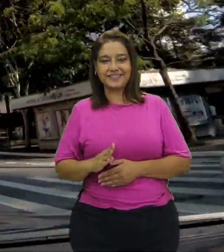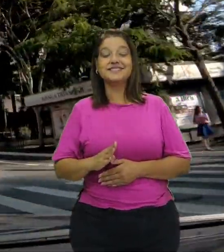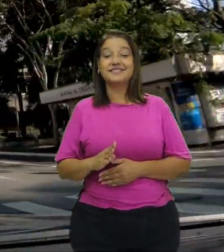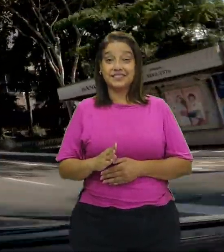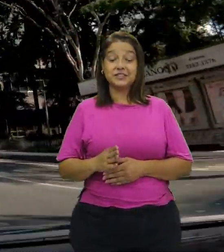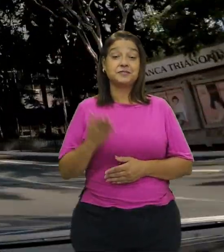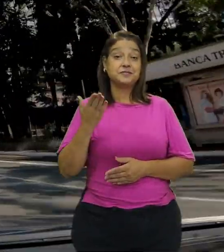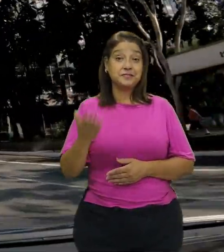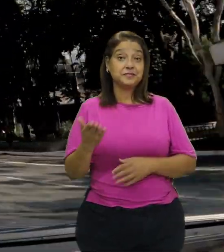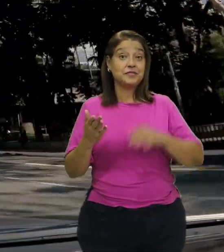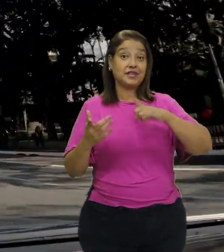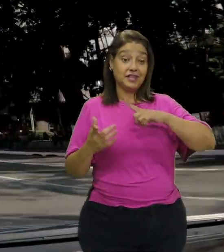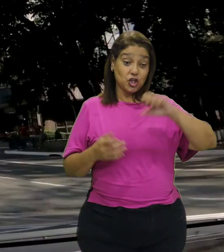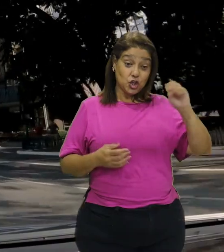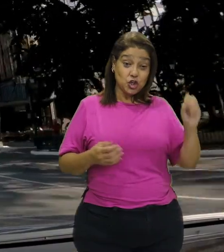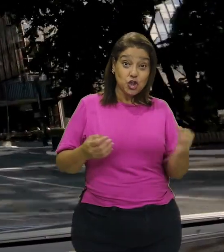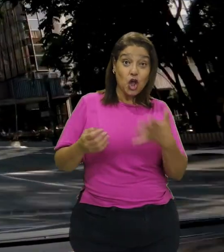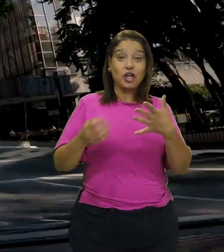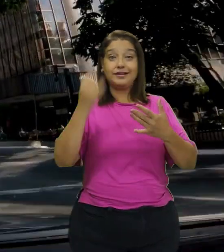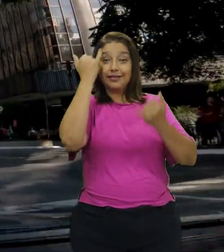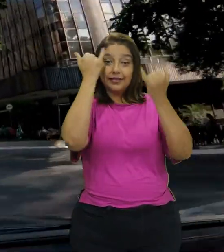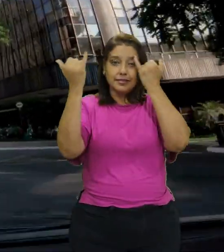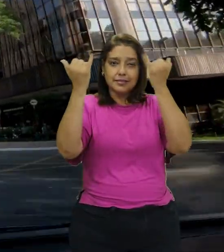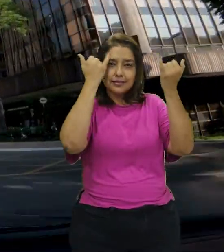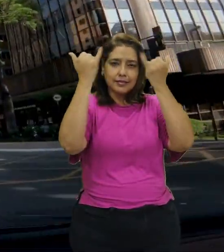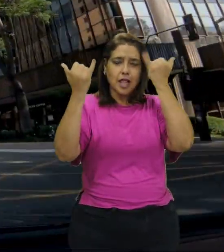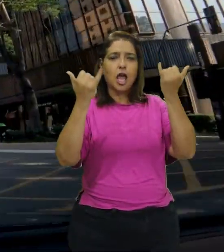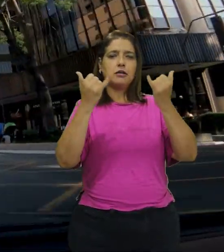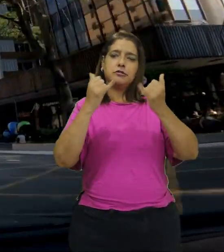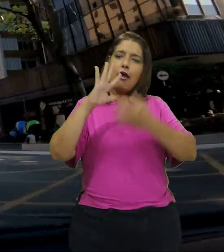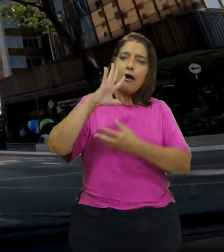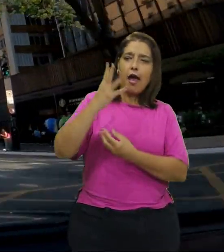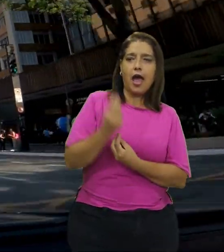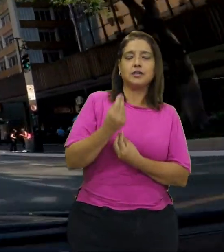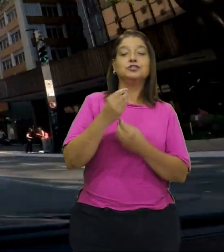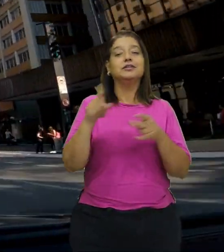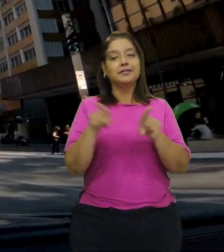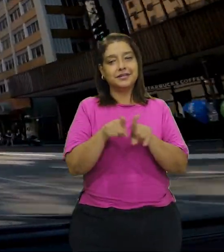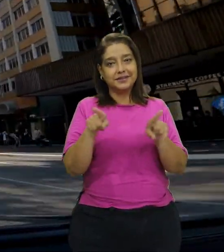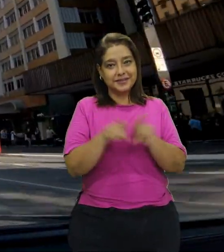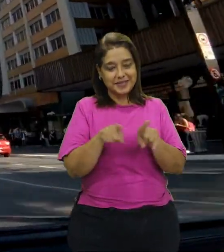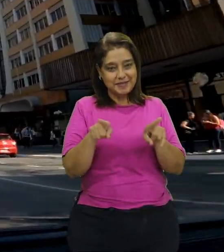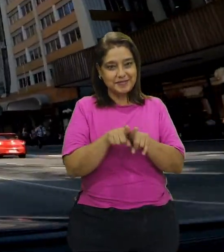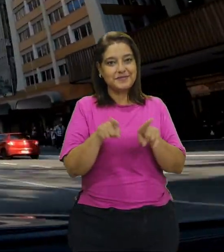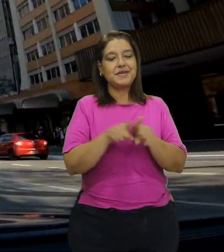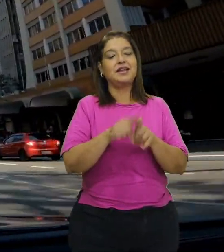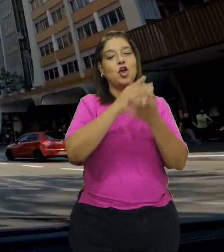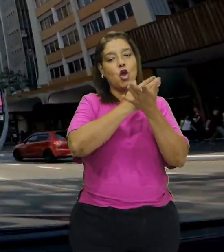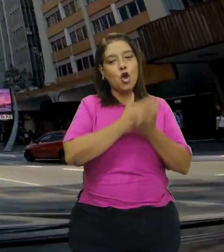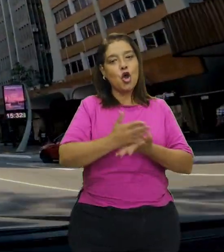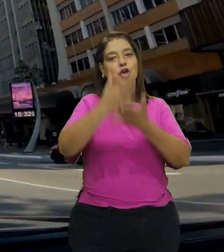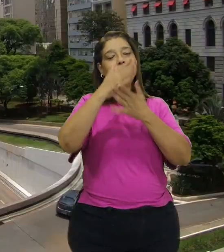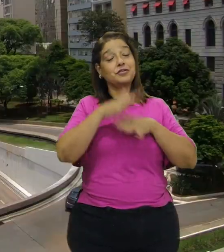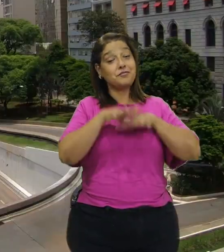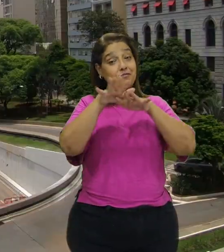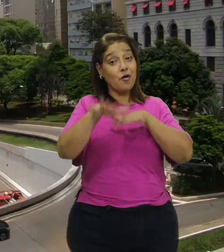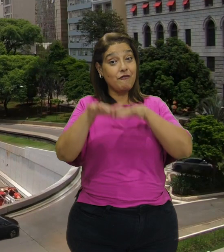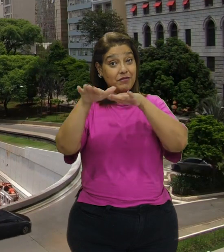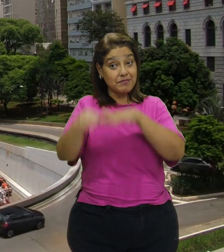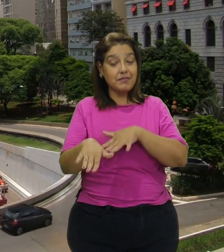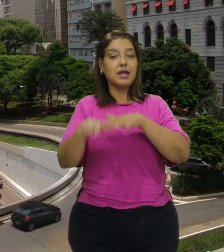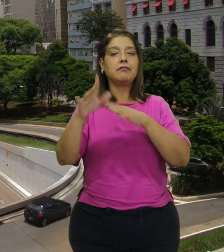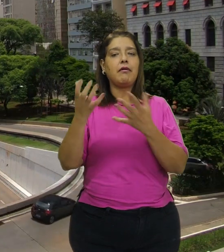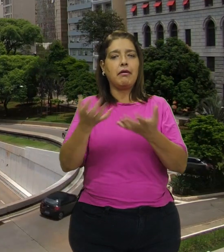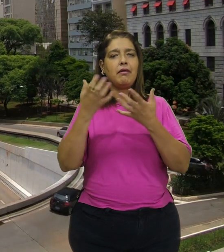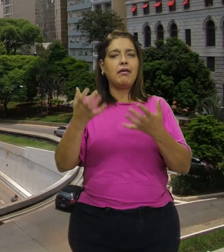Ela não só trouxe novas ideias e estilos artísticos, como também deu início a um movimento que